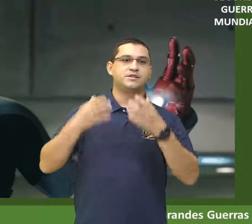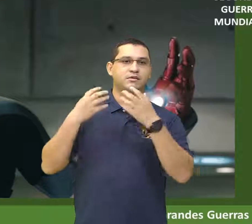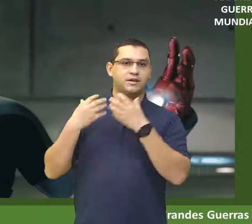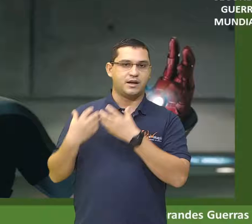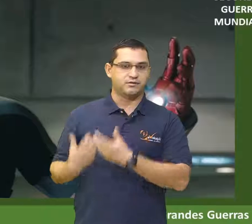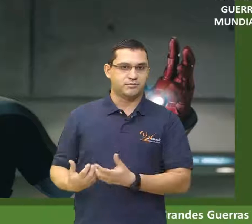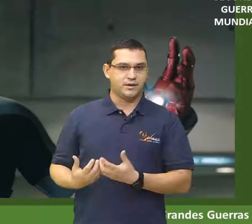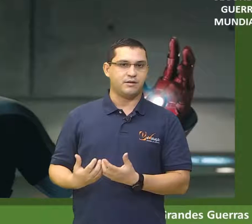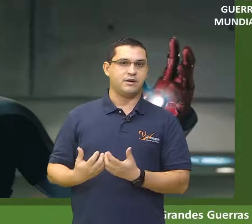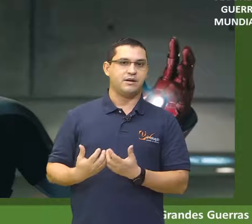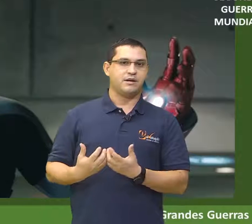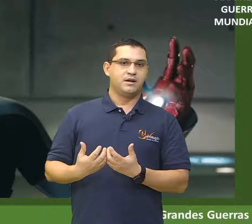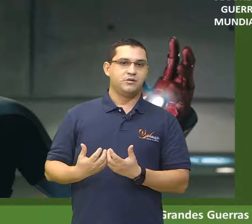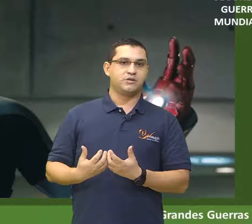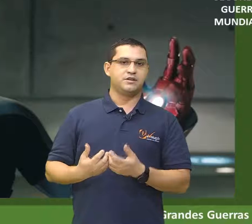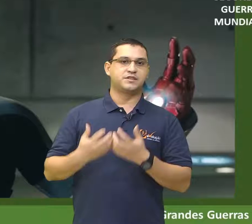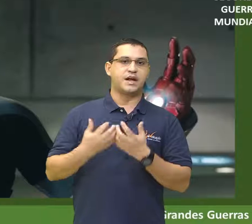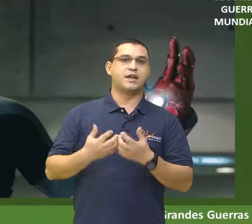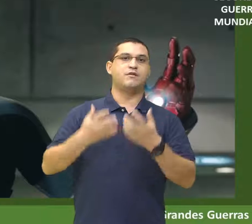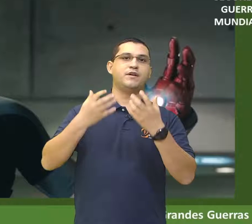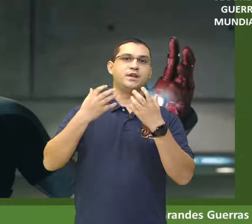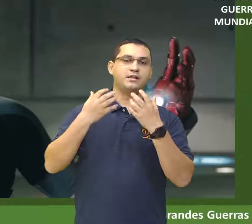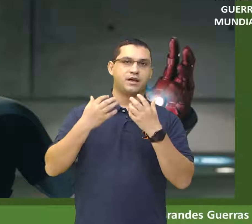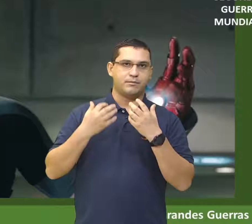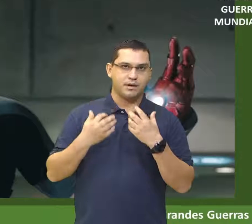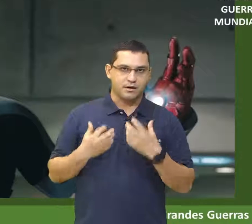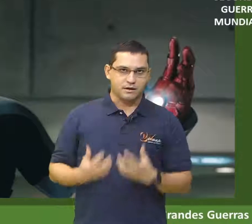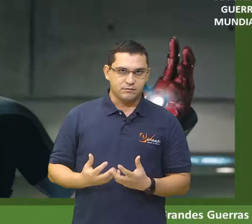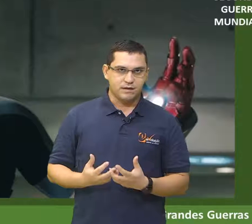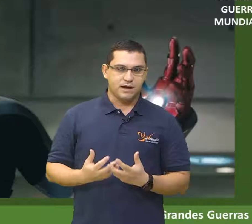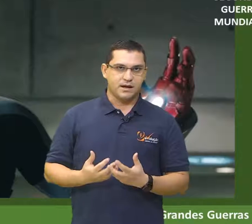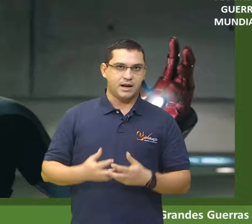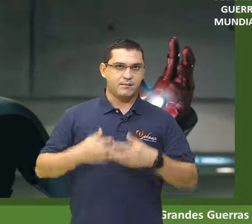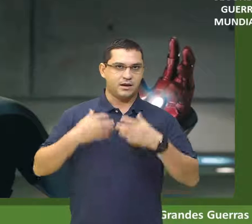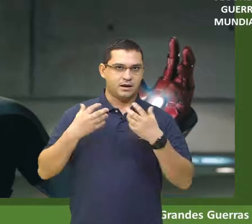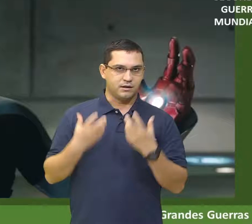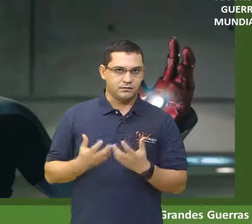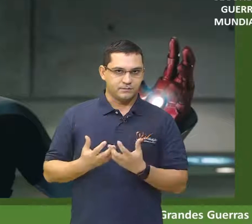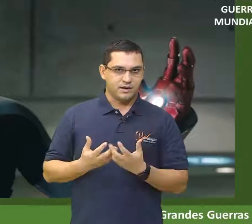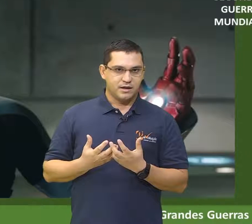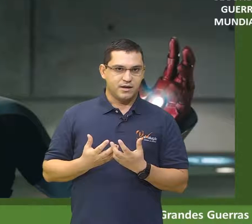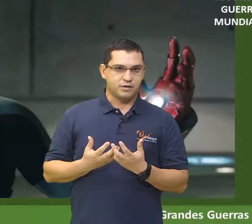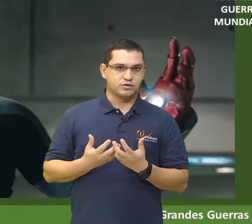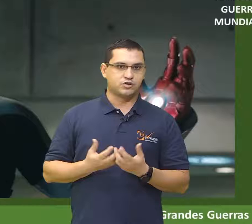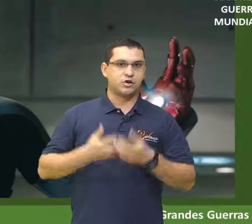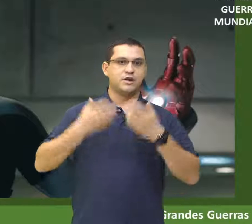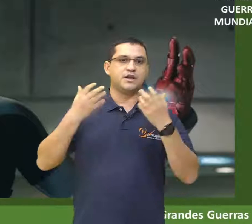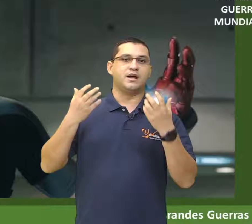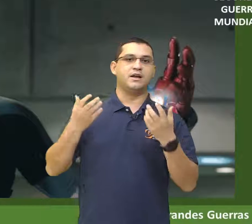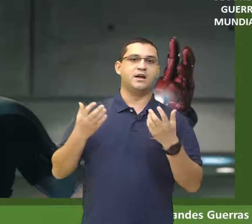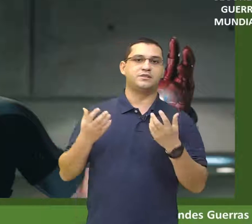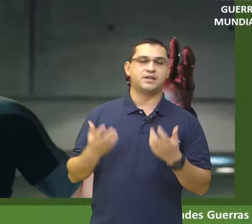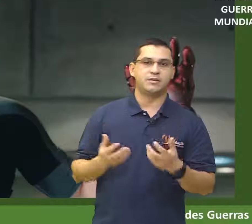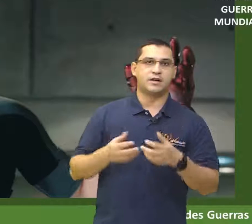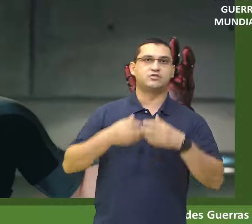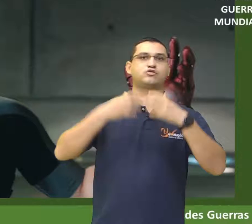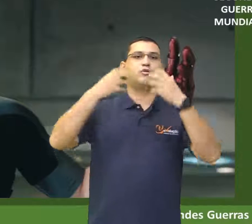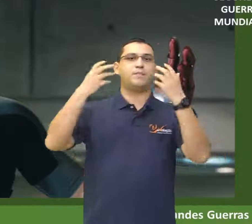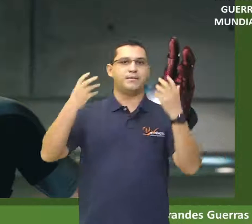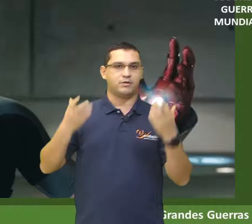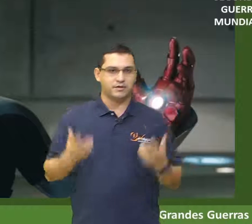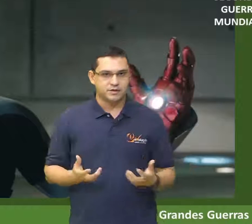representado nesse alter ego super-herói. O Tony Stark é o verdadeiro americano, aquele americano que sonha em ser